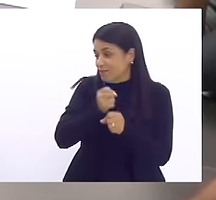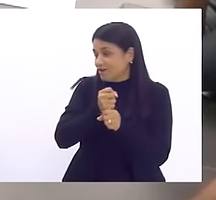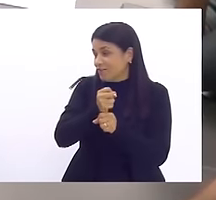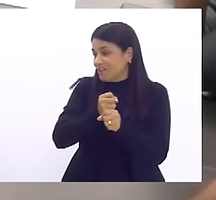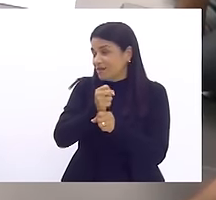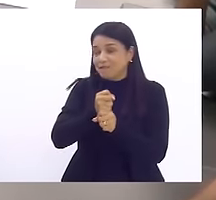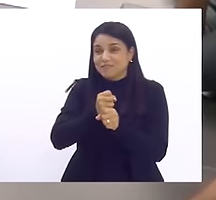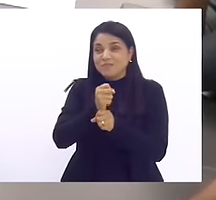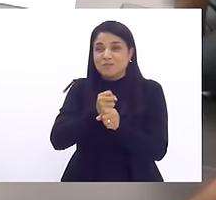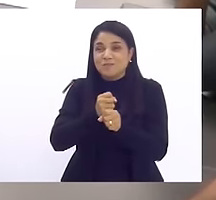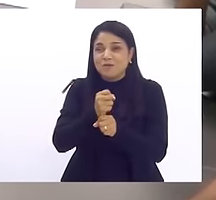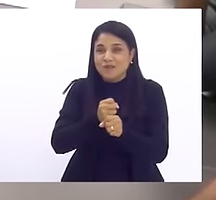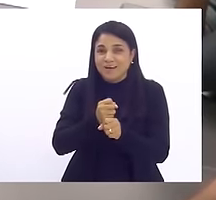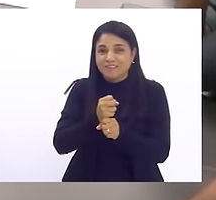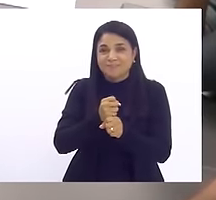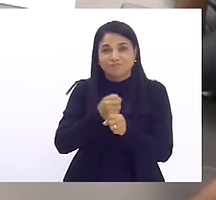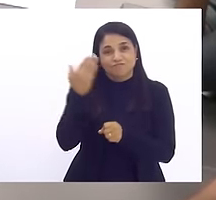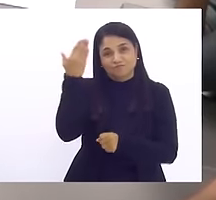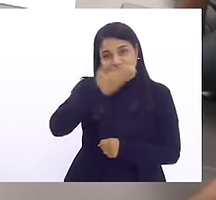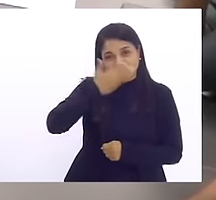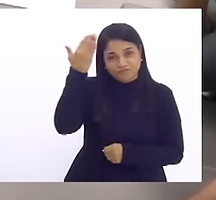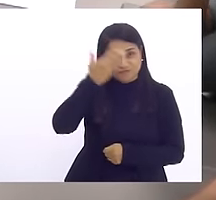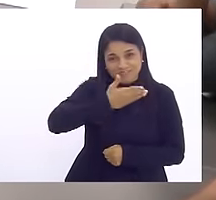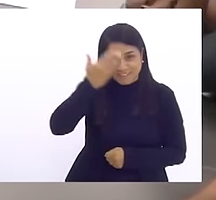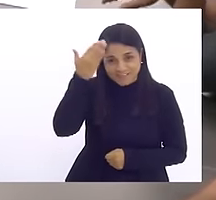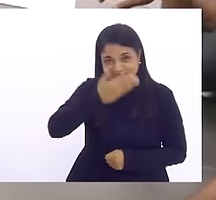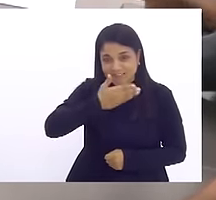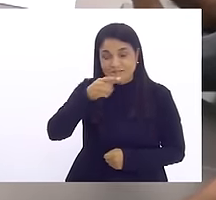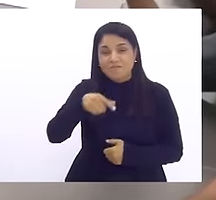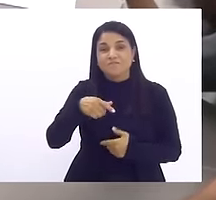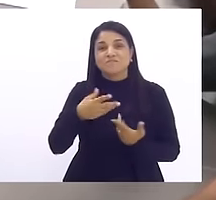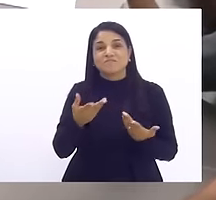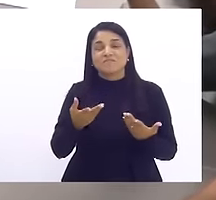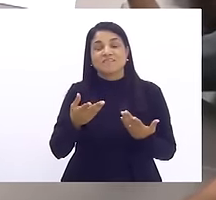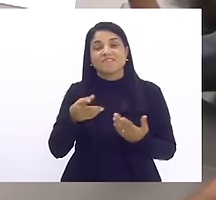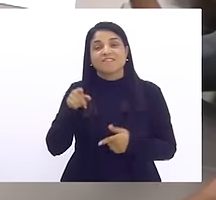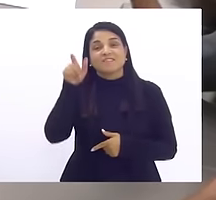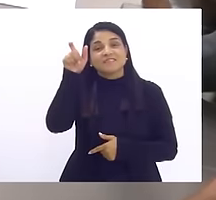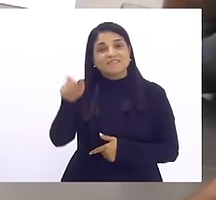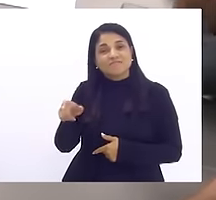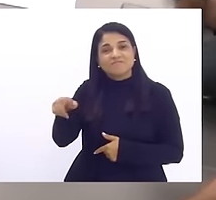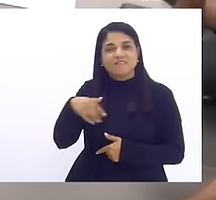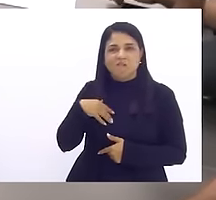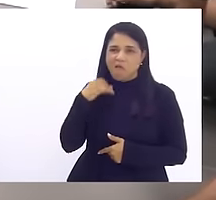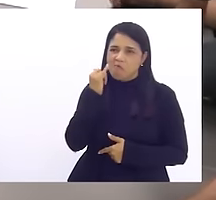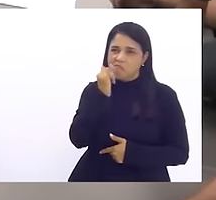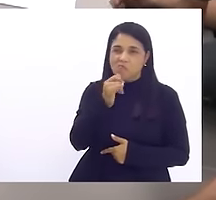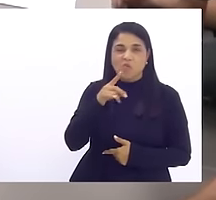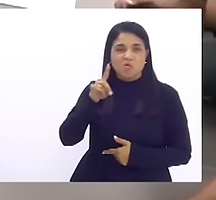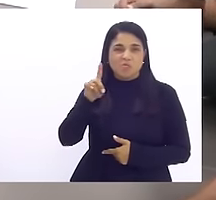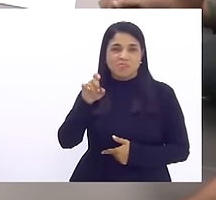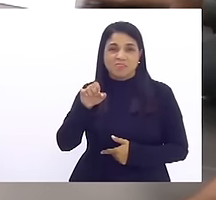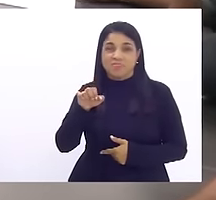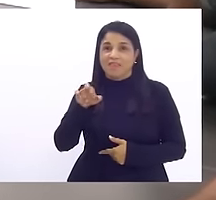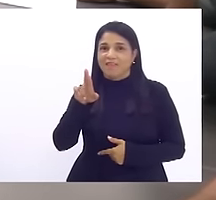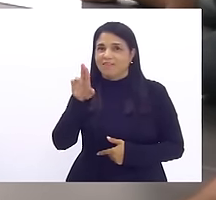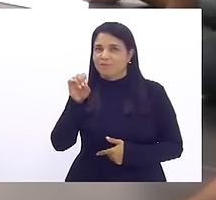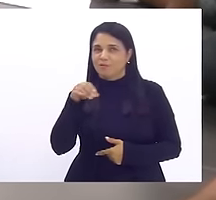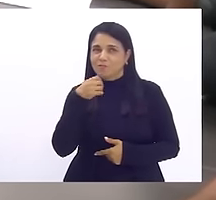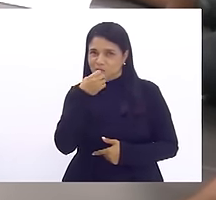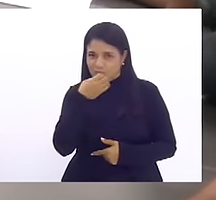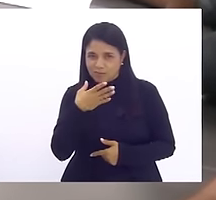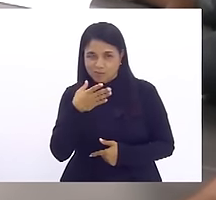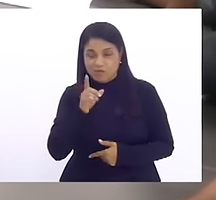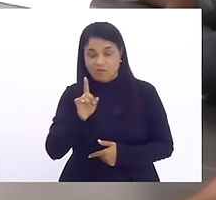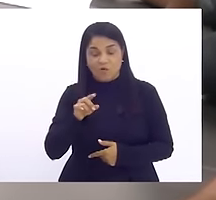desculpinha que assumiu a x meses atrás mas não é mais que eu tô dizendo a senhora não vai impor a narrativa aqui que é bonzinho pelo contrário